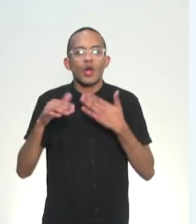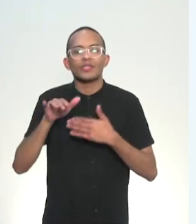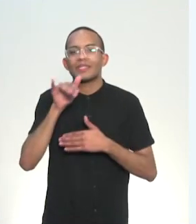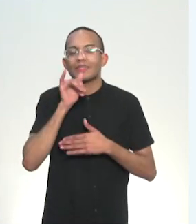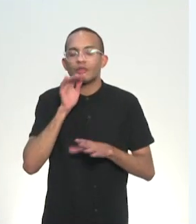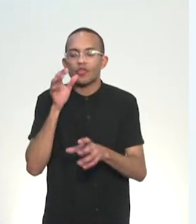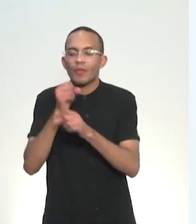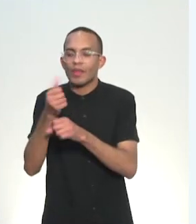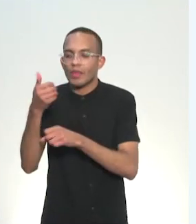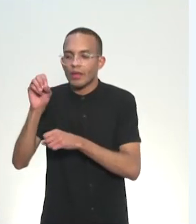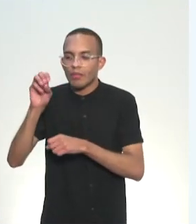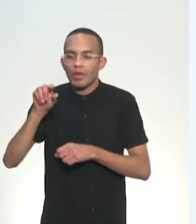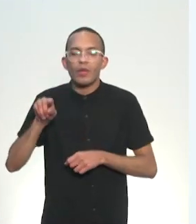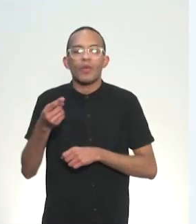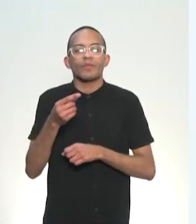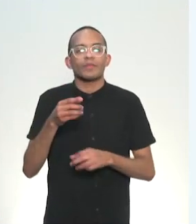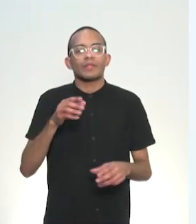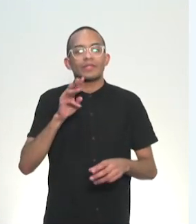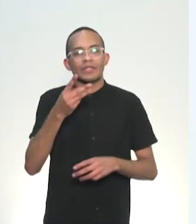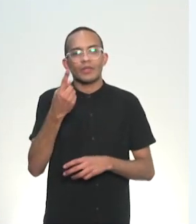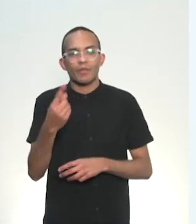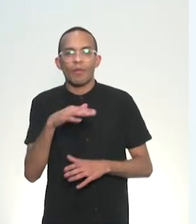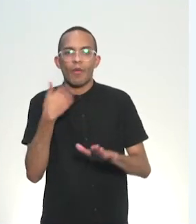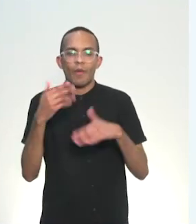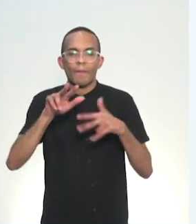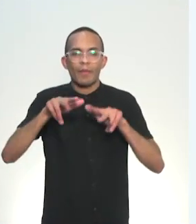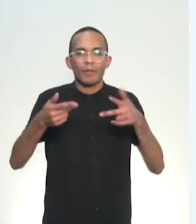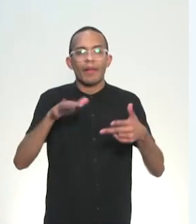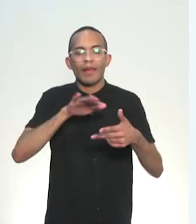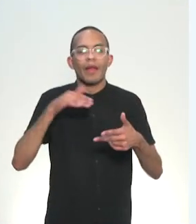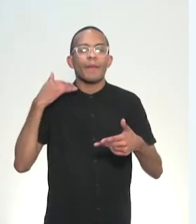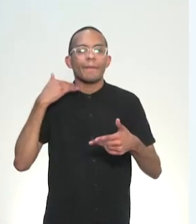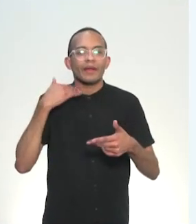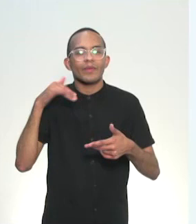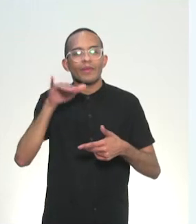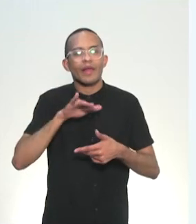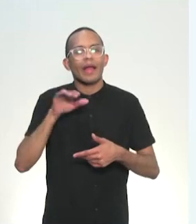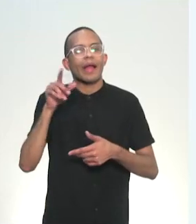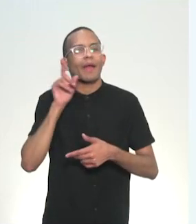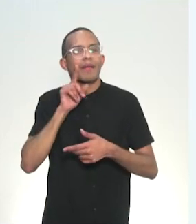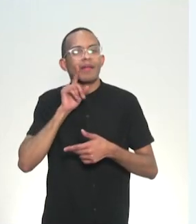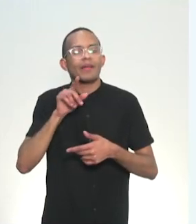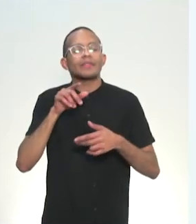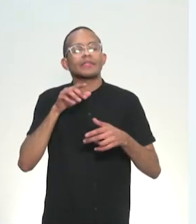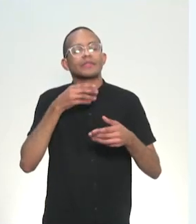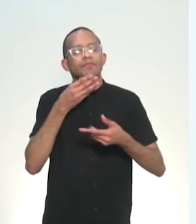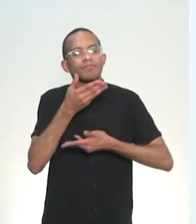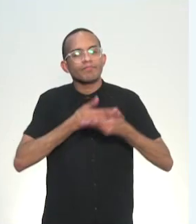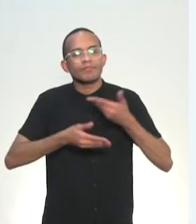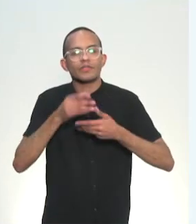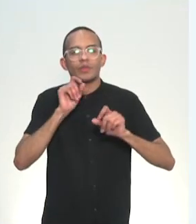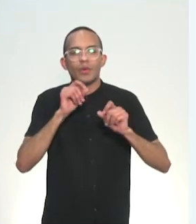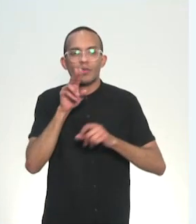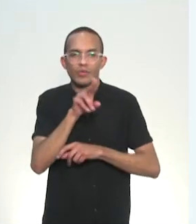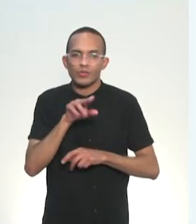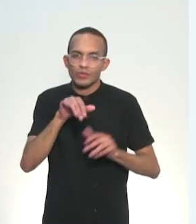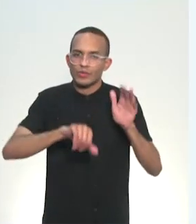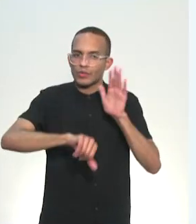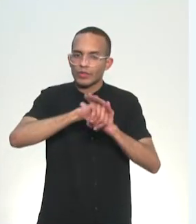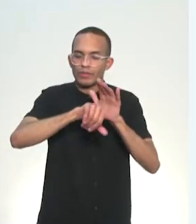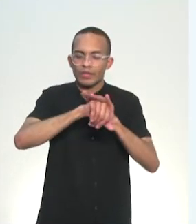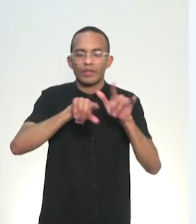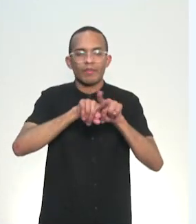cada 100 mil habitantes. Segundo a publicação do Banco Interamericano de Desenvolvimento, intitulada Os Custos do Crime